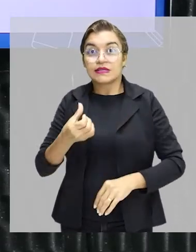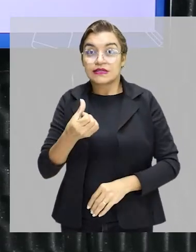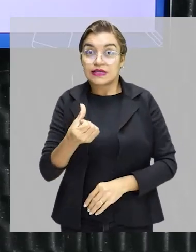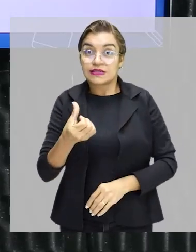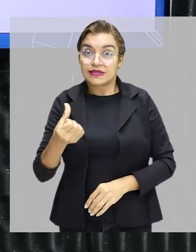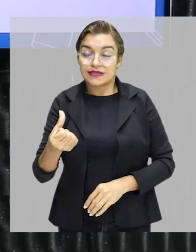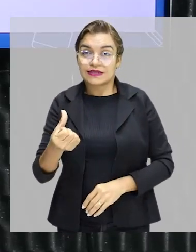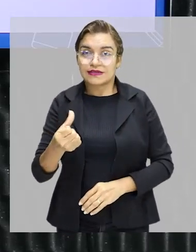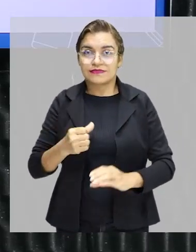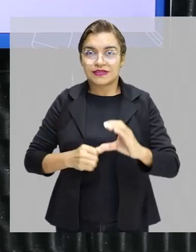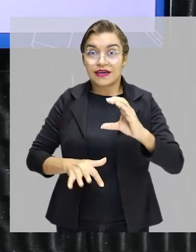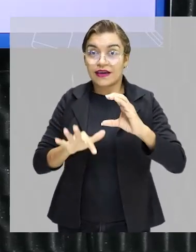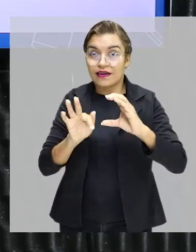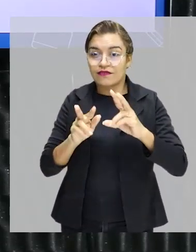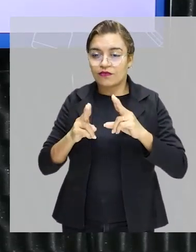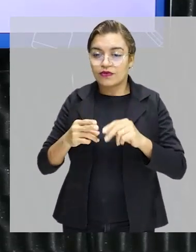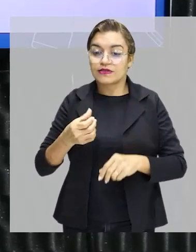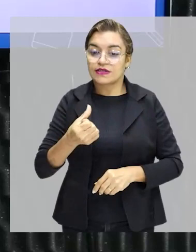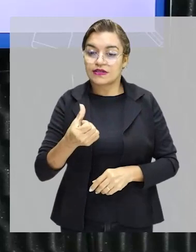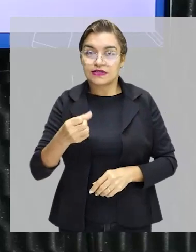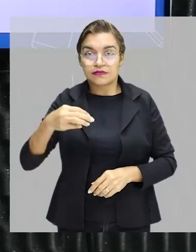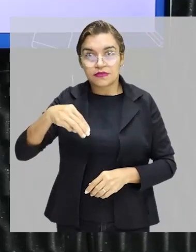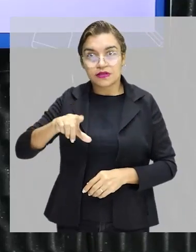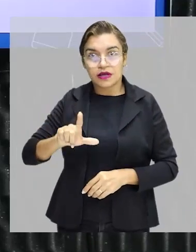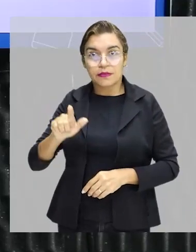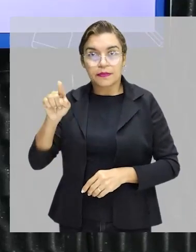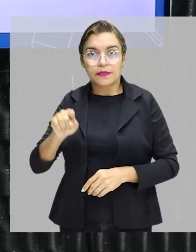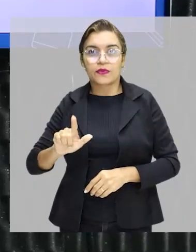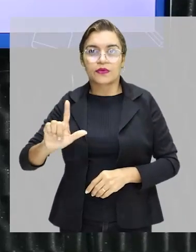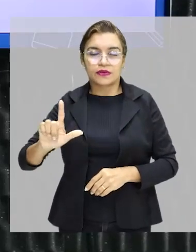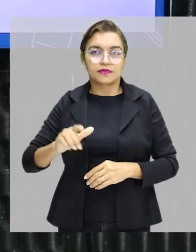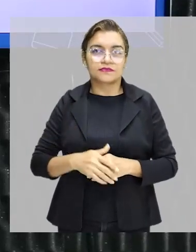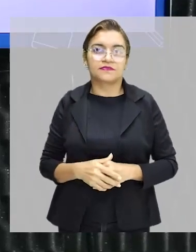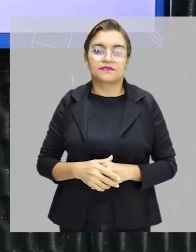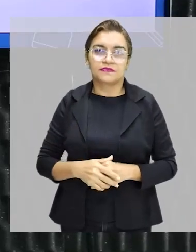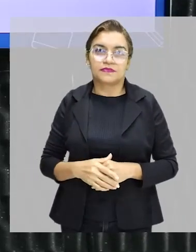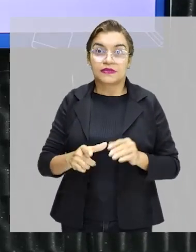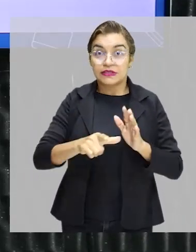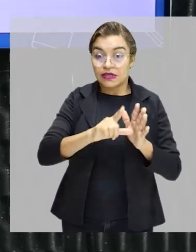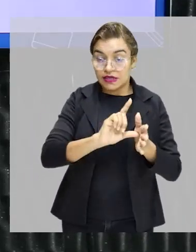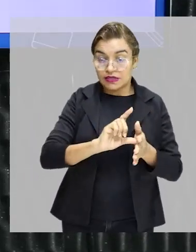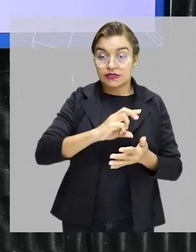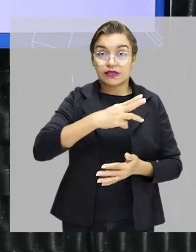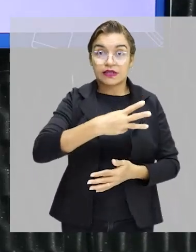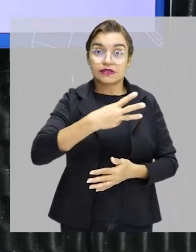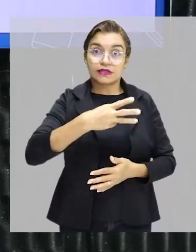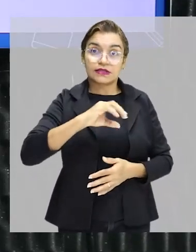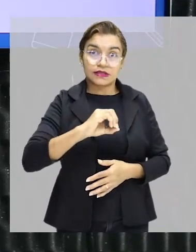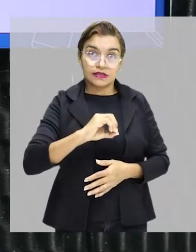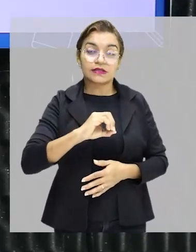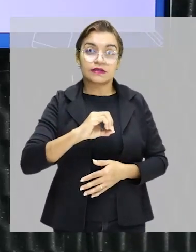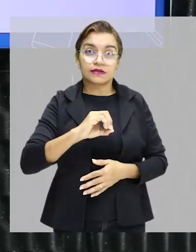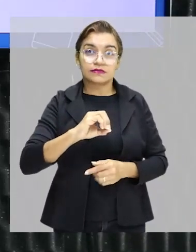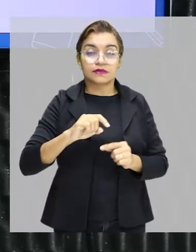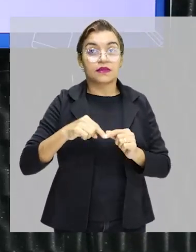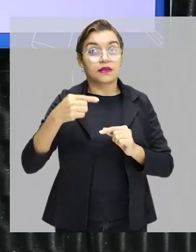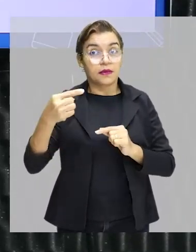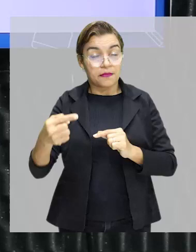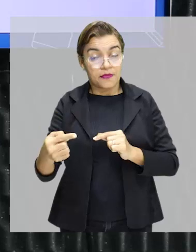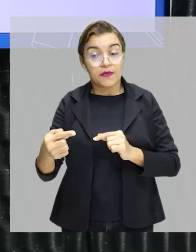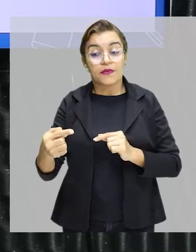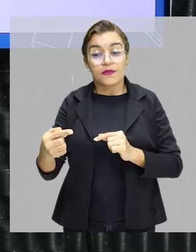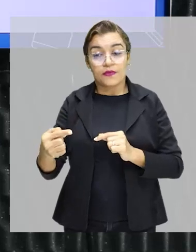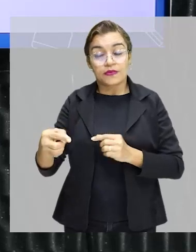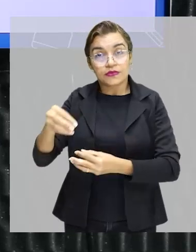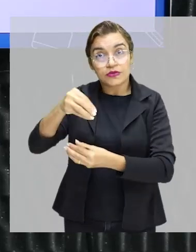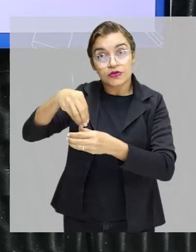66 miligramas por litro. Então, antes era 330, né? Após a diluição, a